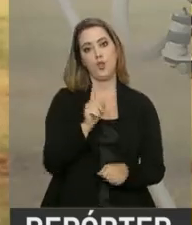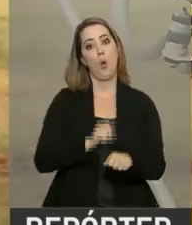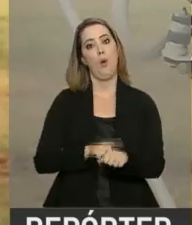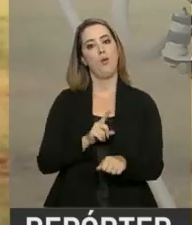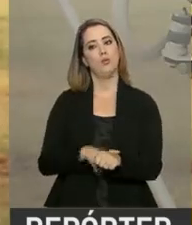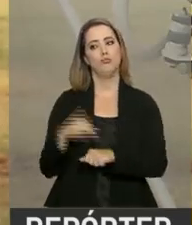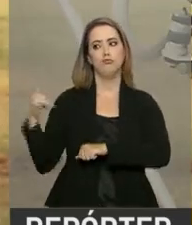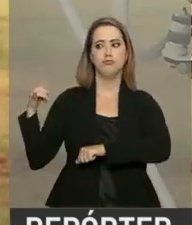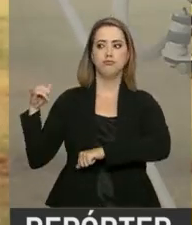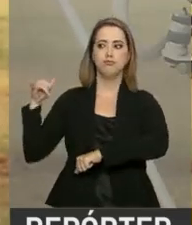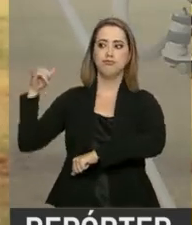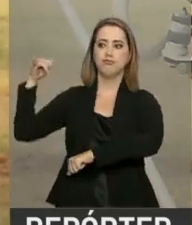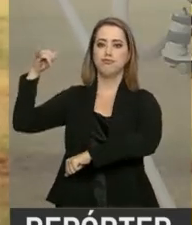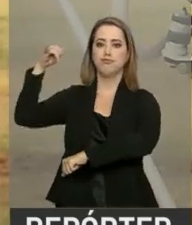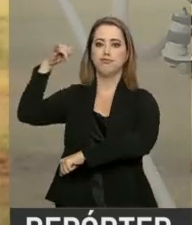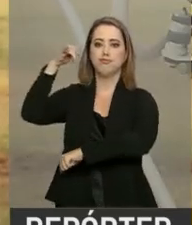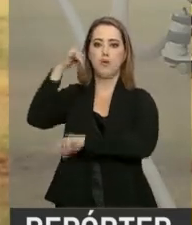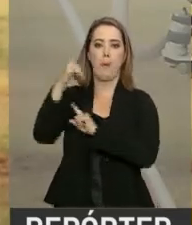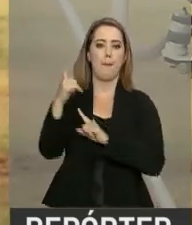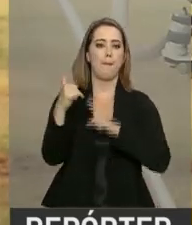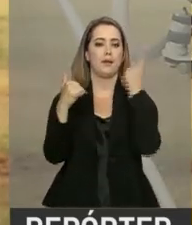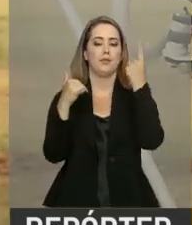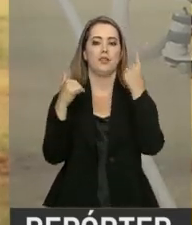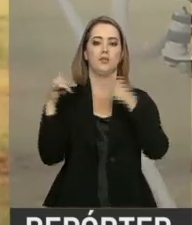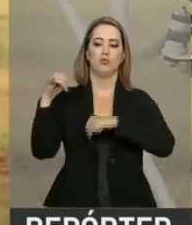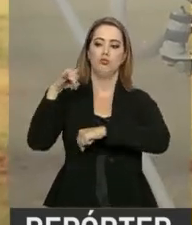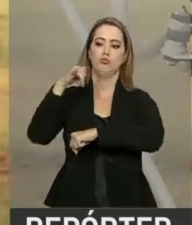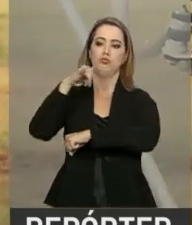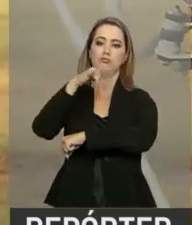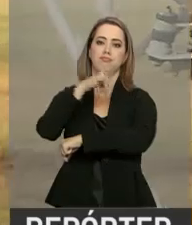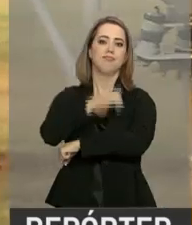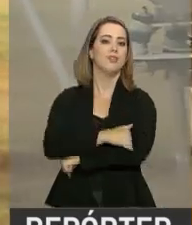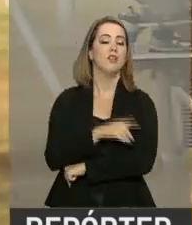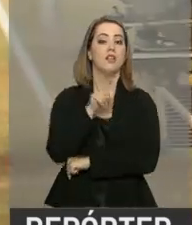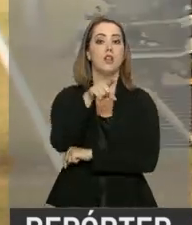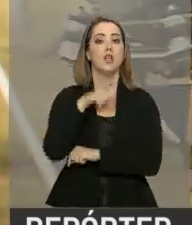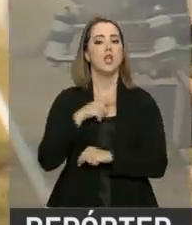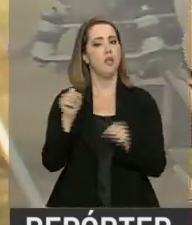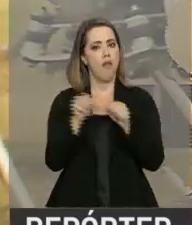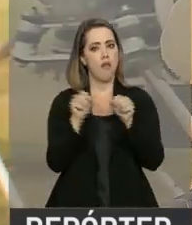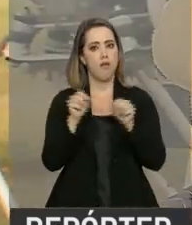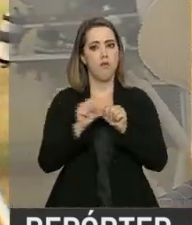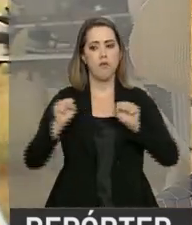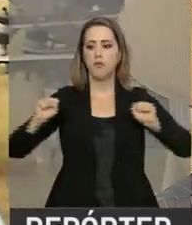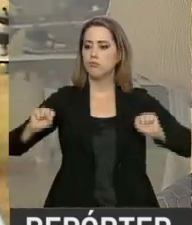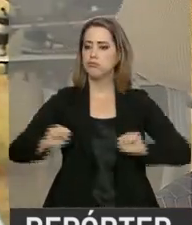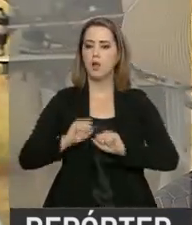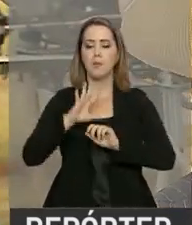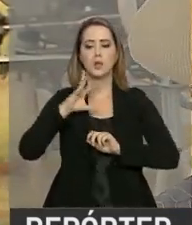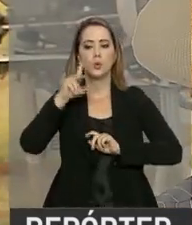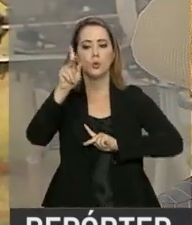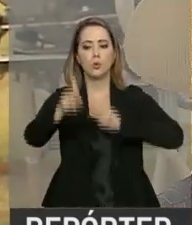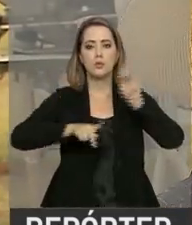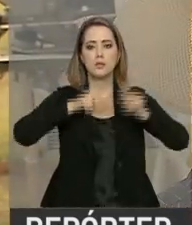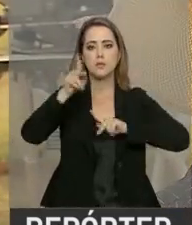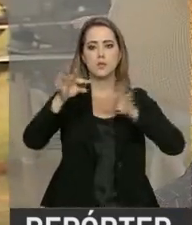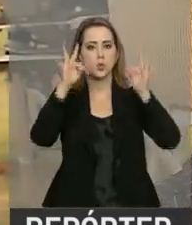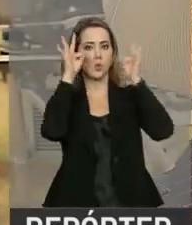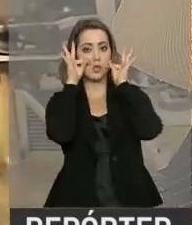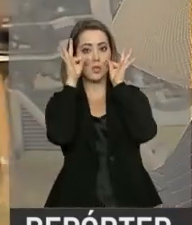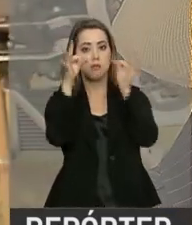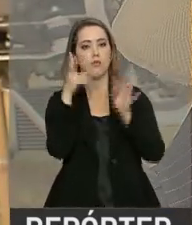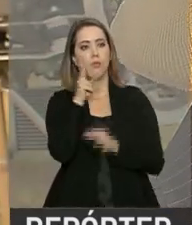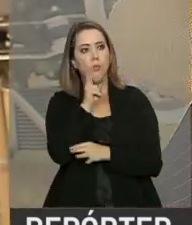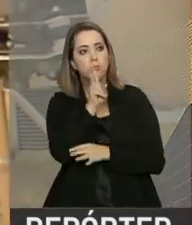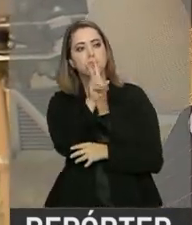Santos monon realizou o primeiro voo do mais pesado que o ar e ele o fez publicamente cheios de Testemunhas E